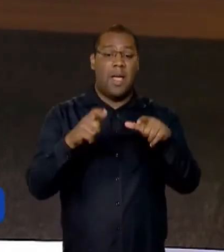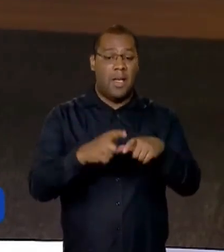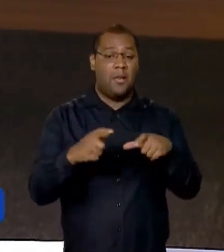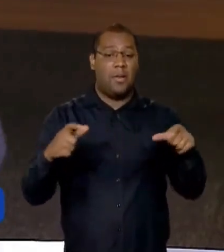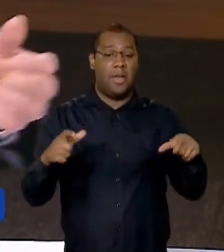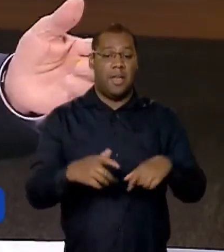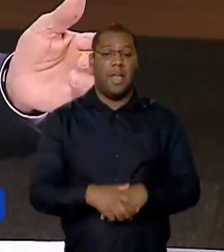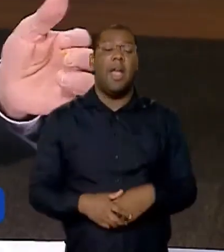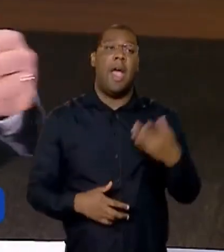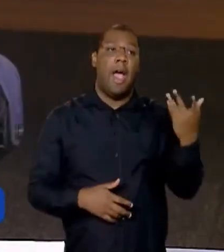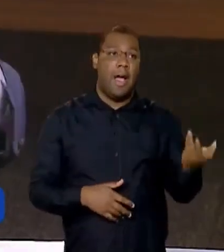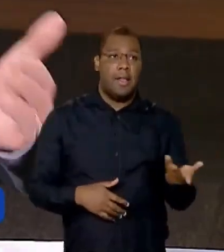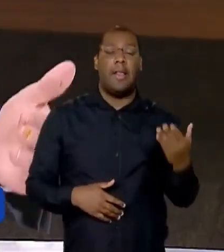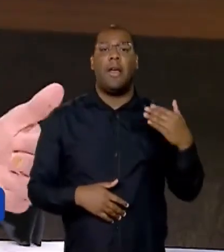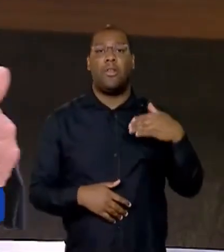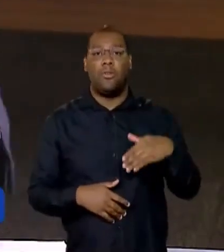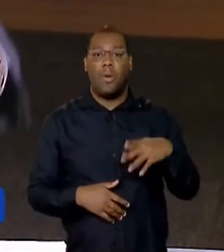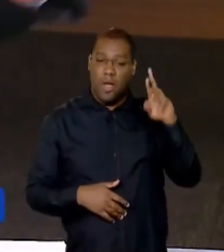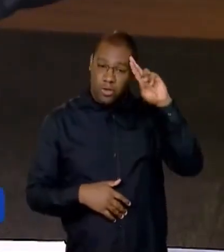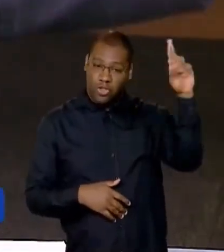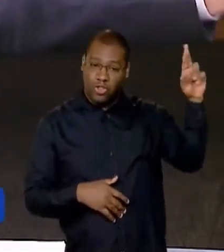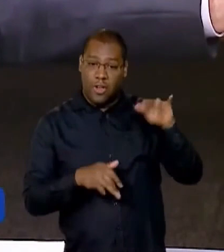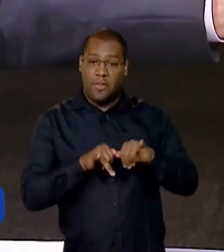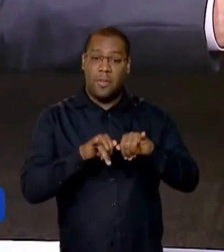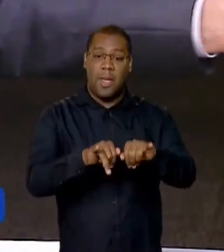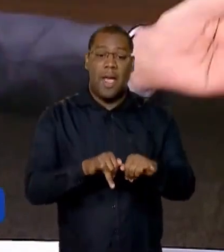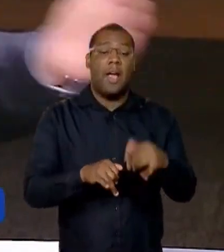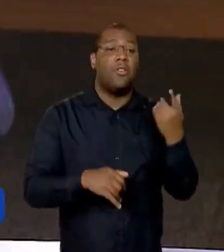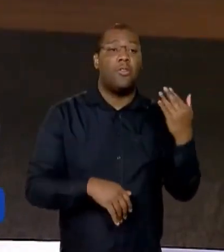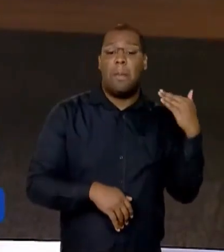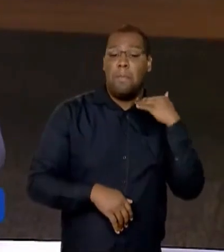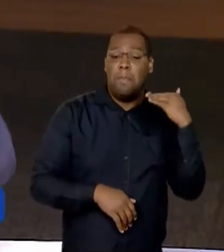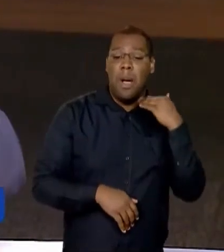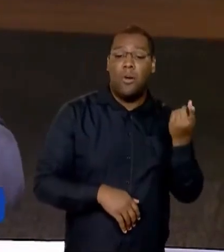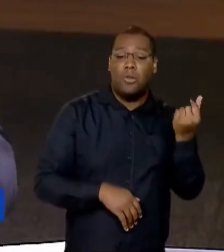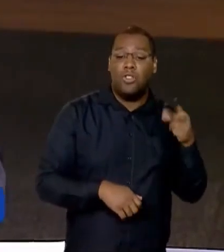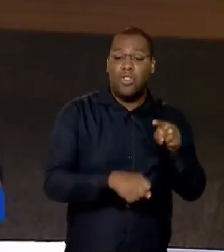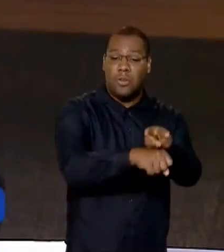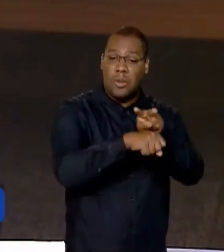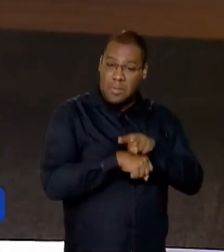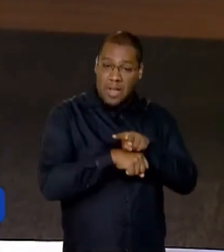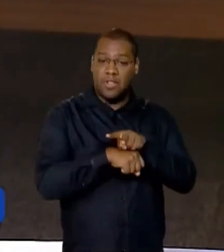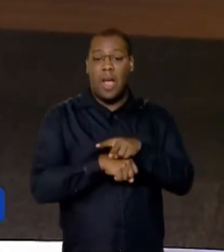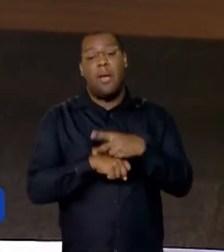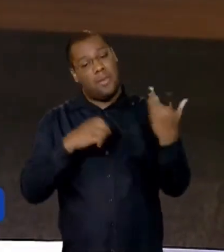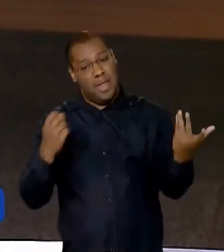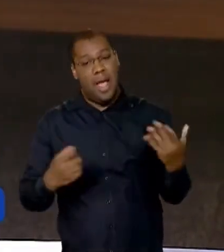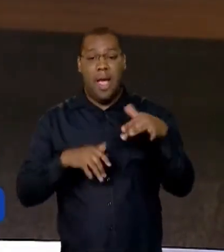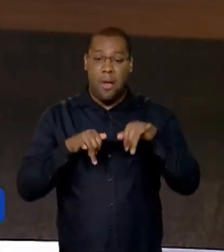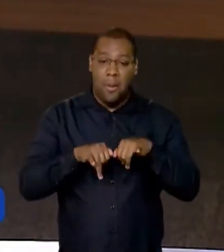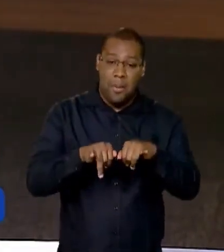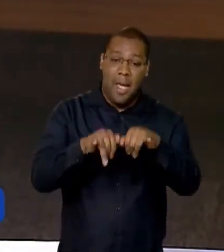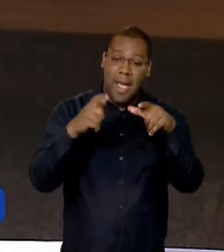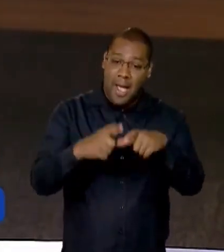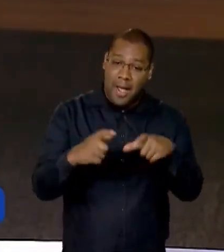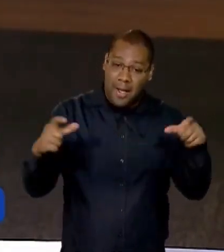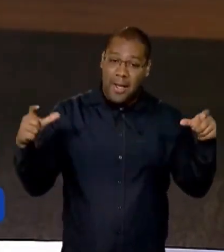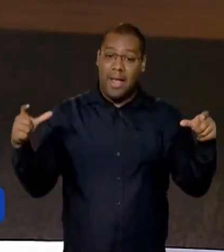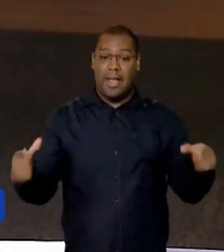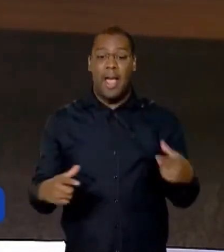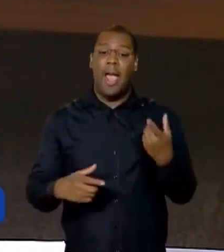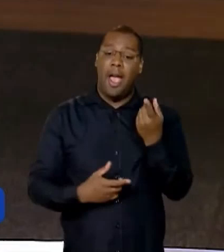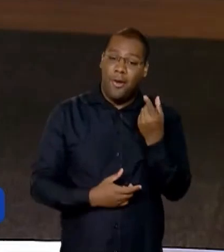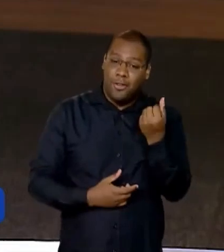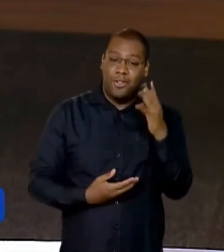uma dívida faz a fábrica crescer aumenta a produção e vai vender o seu produto e paga a sua dívida olha se o governo tiver que gastar dinheiro para fazer